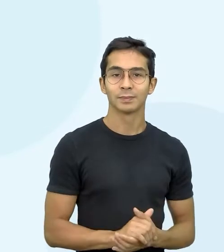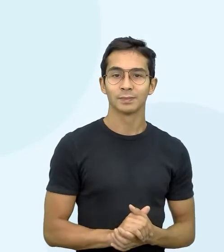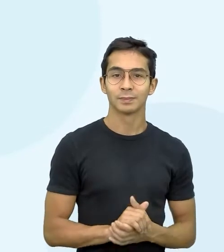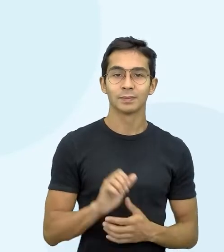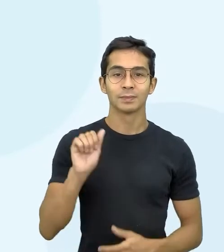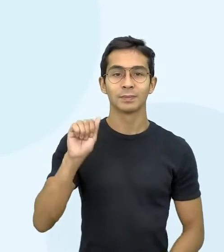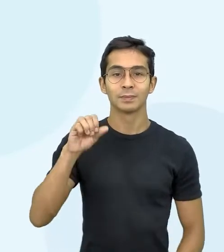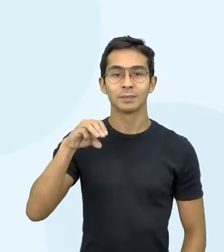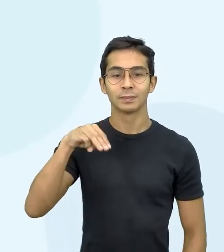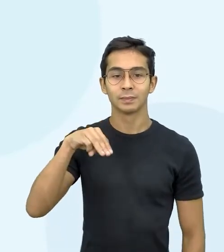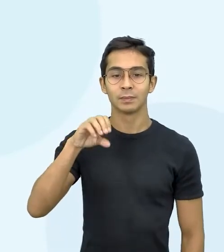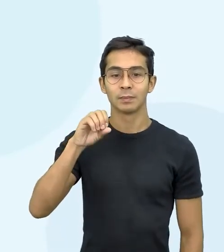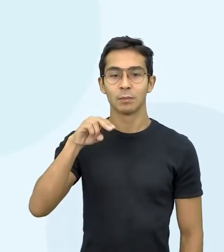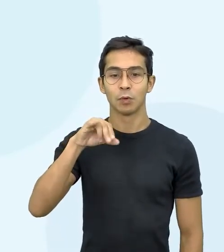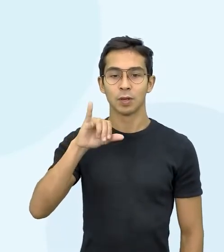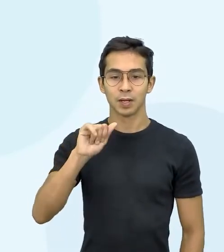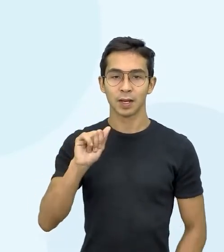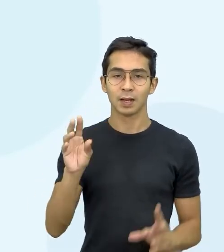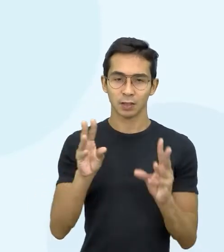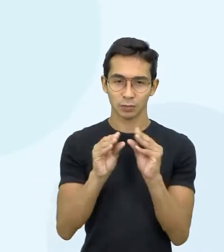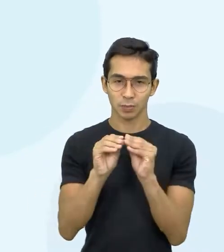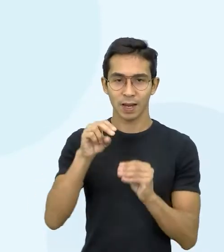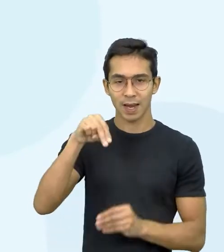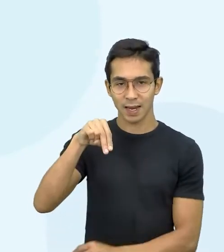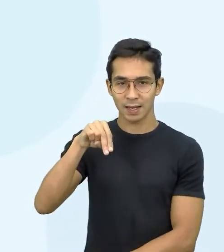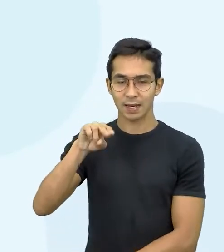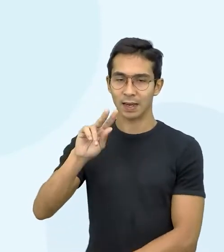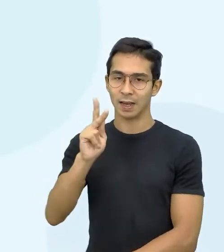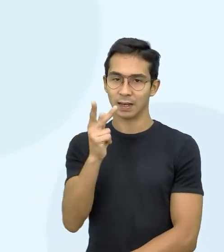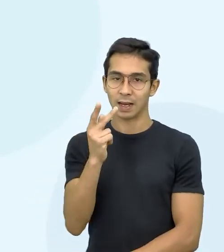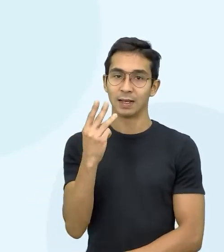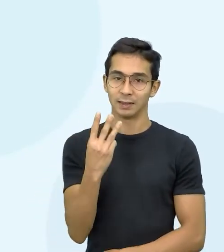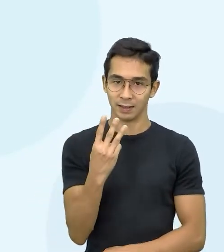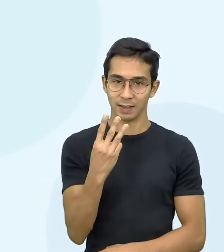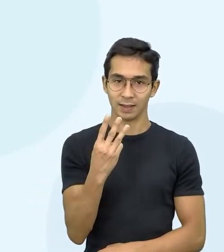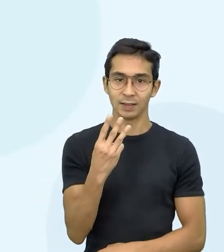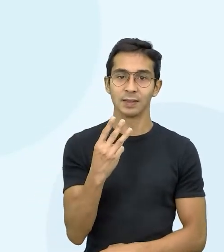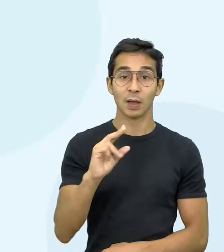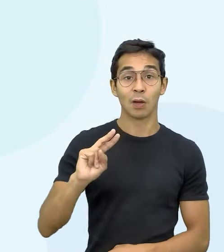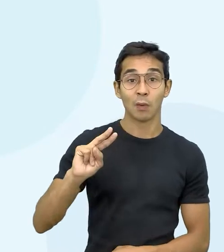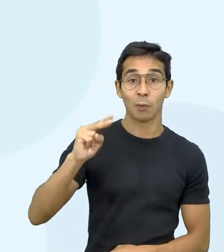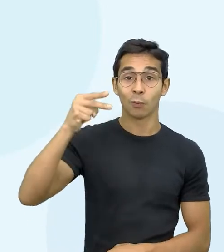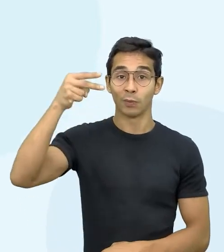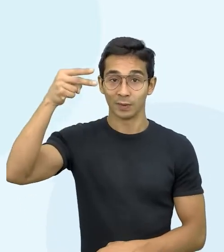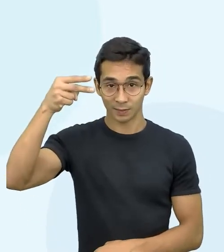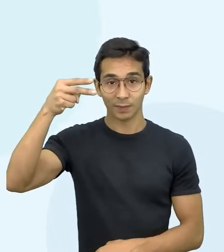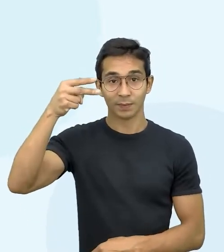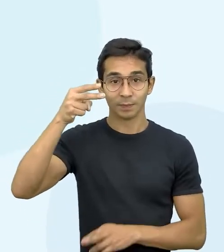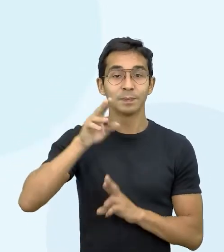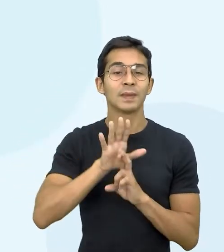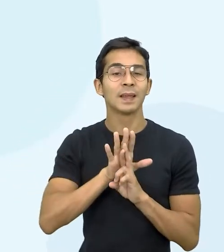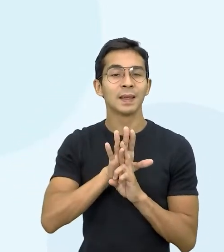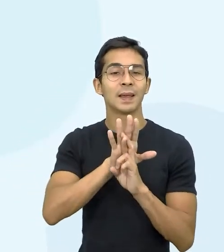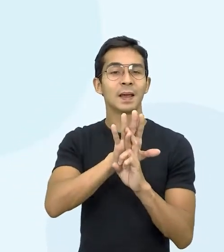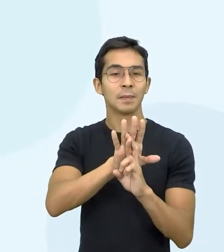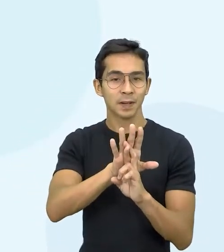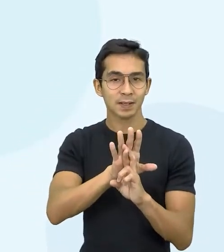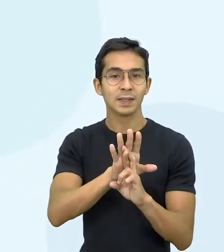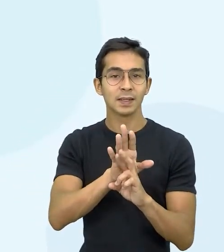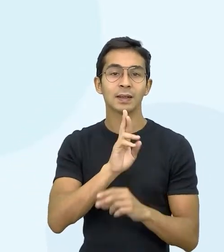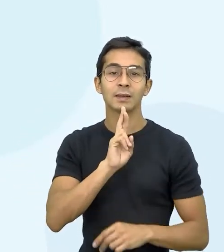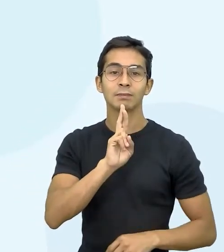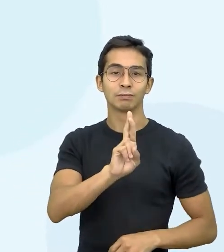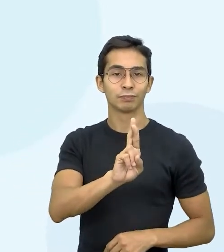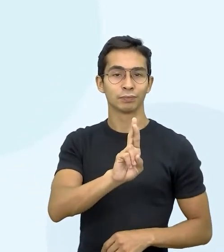amônia, NH3, elevado ao quadrado, representando o produto da minha reação química. Então a amônia é